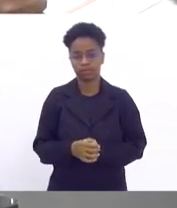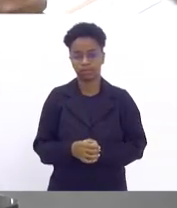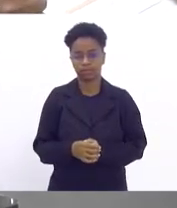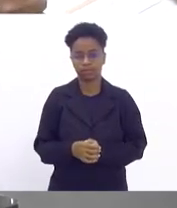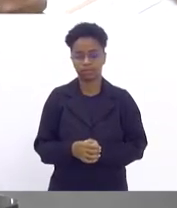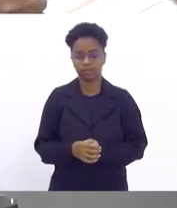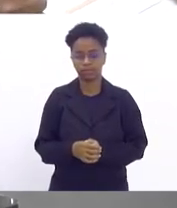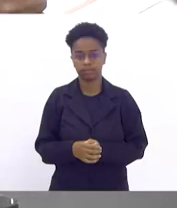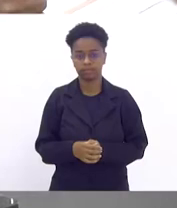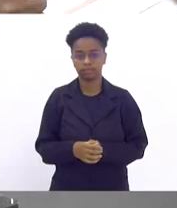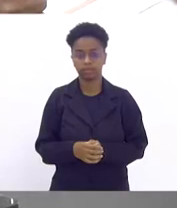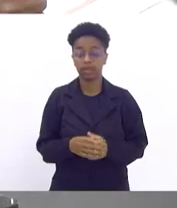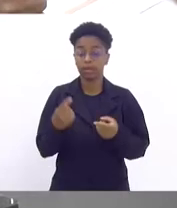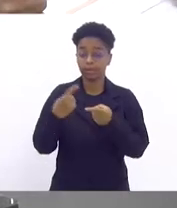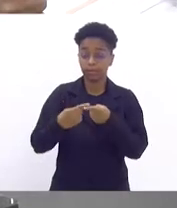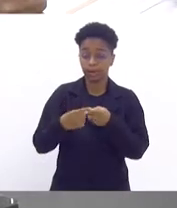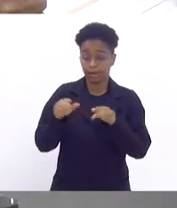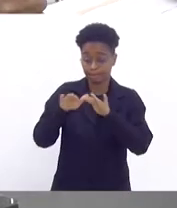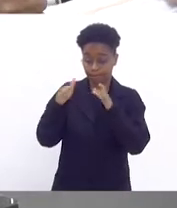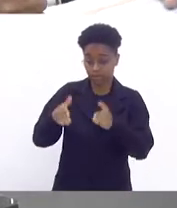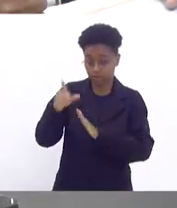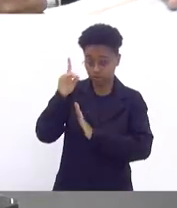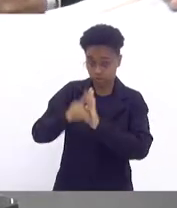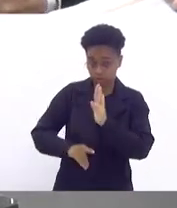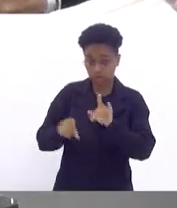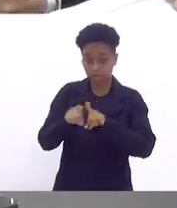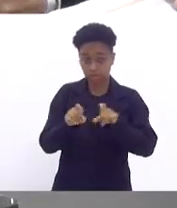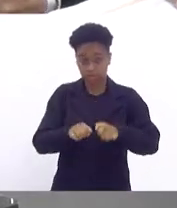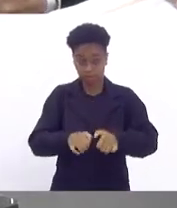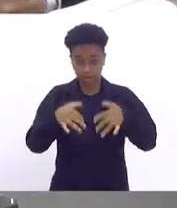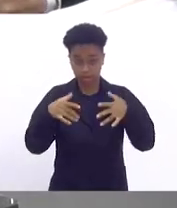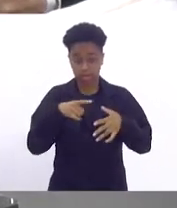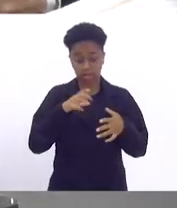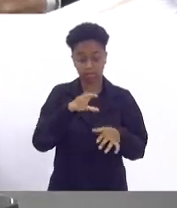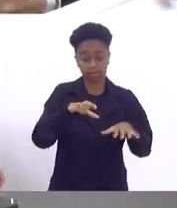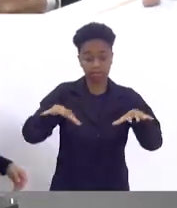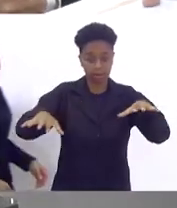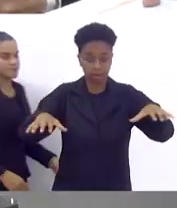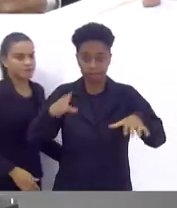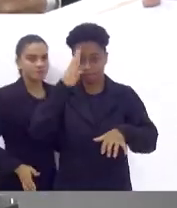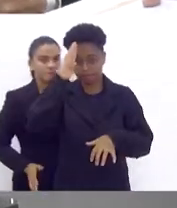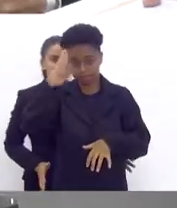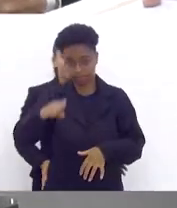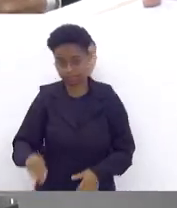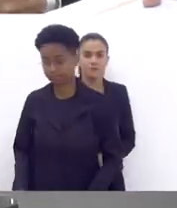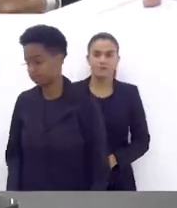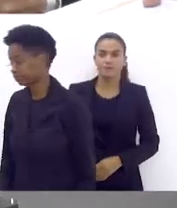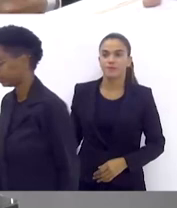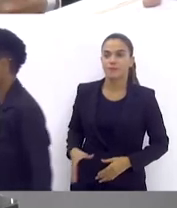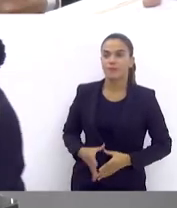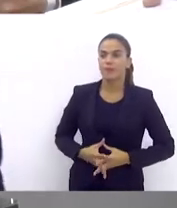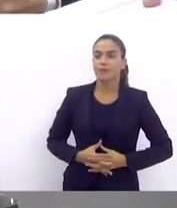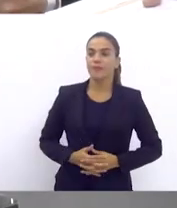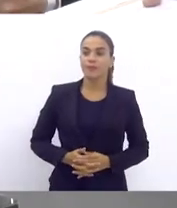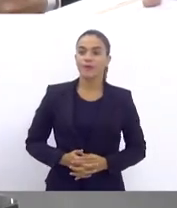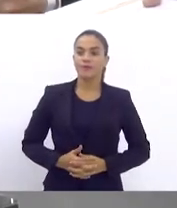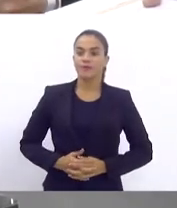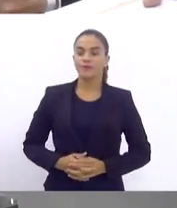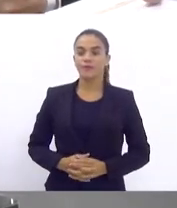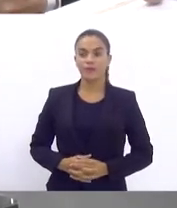o caminho via mesa diretora Ou o próprio plenário que são os dois órgãos máximos colegiados da casa